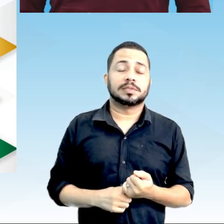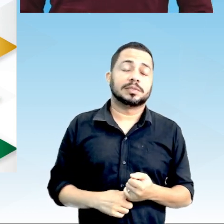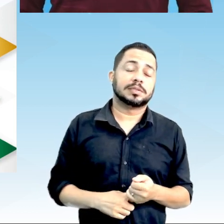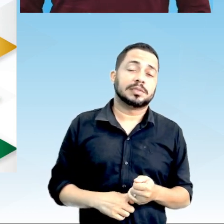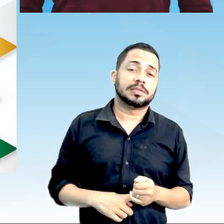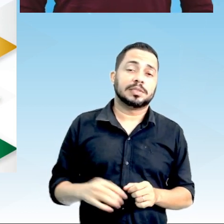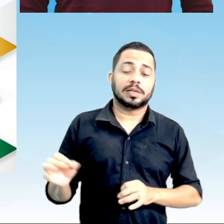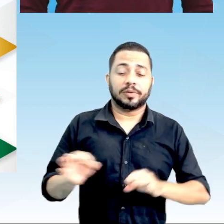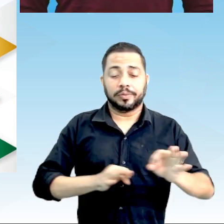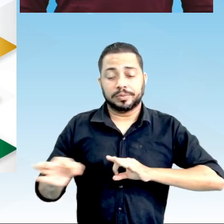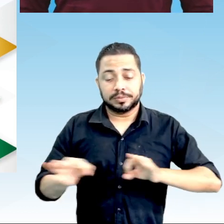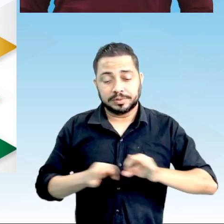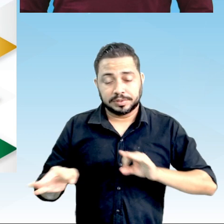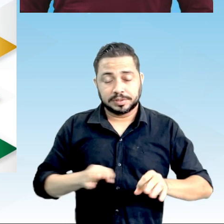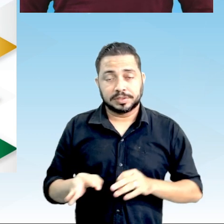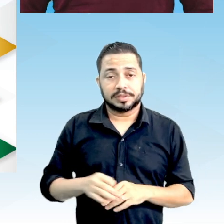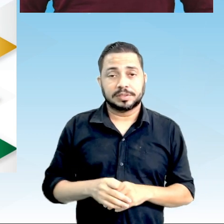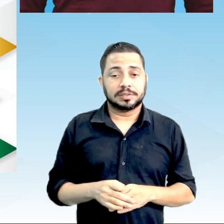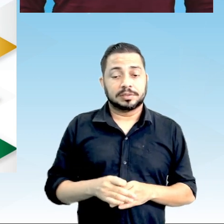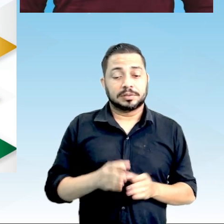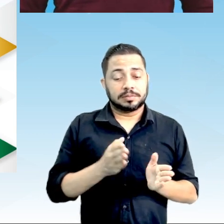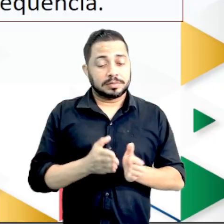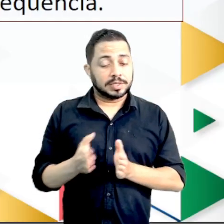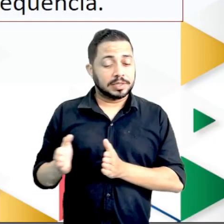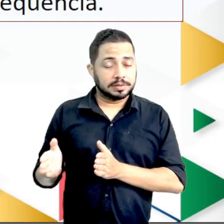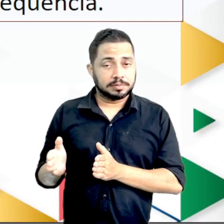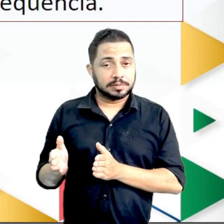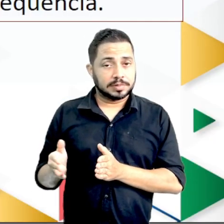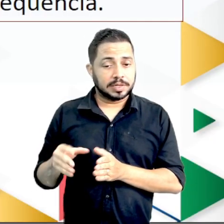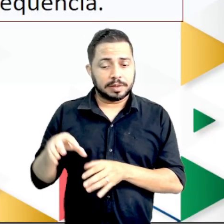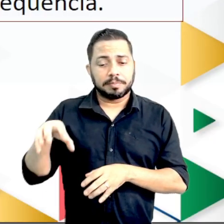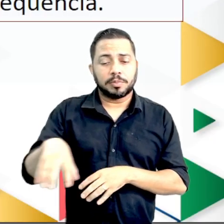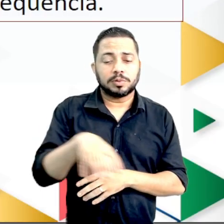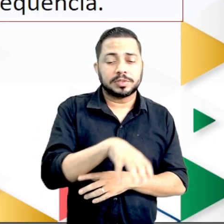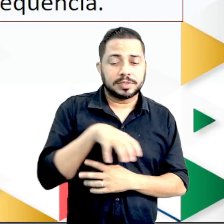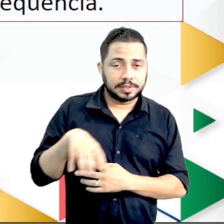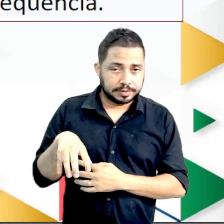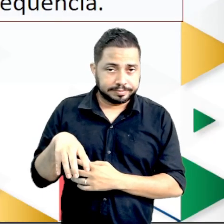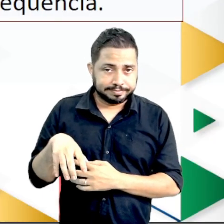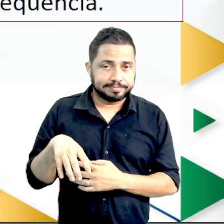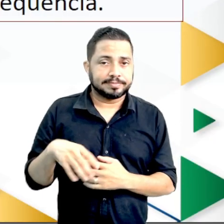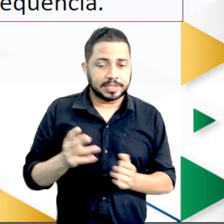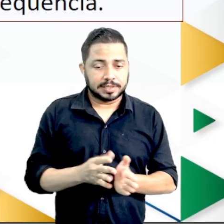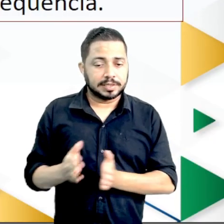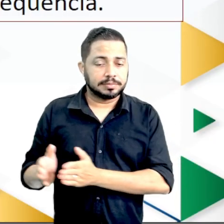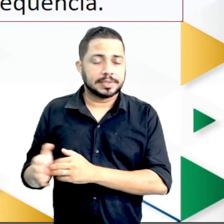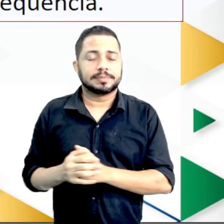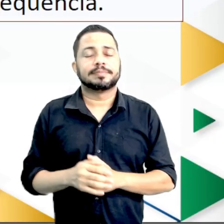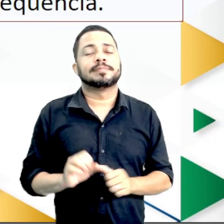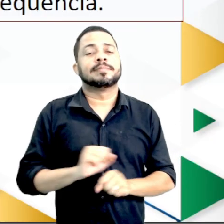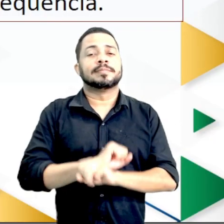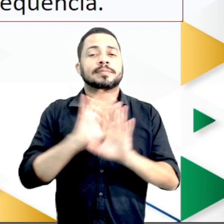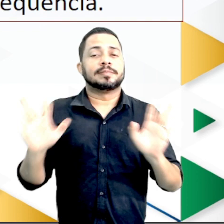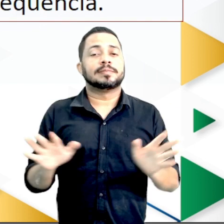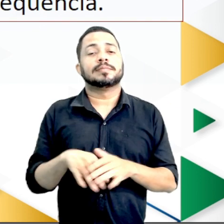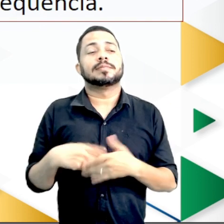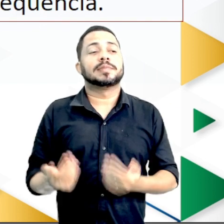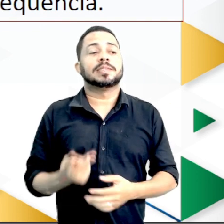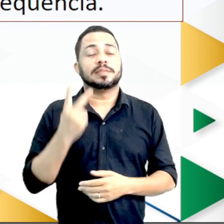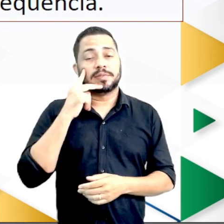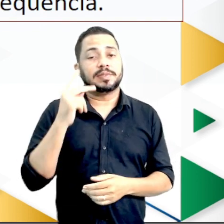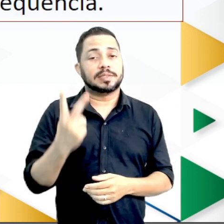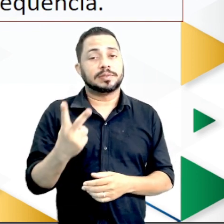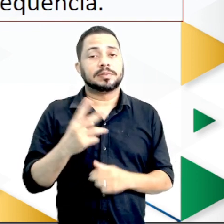A ordem em que o termo aparece é a posição dele na sequência. Tá claro, então? Se liga aí nessas duas